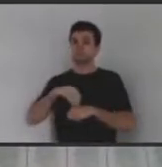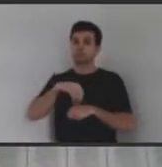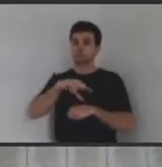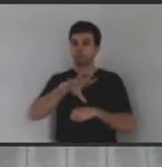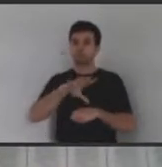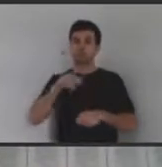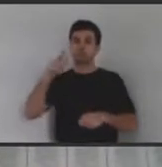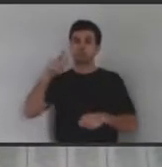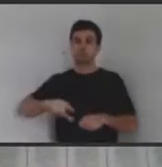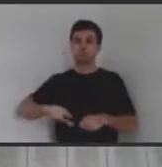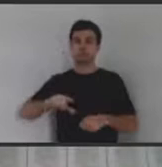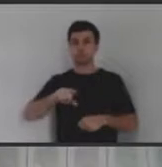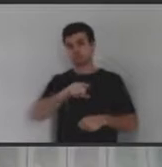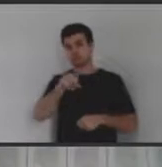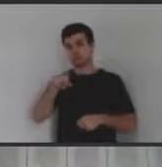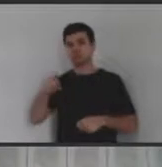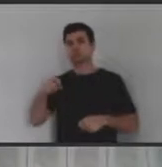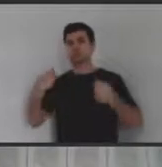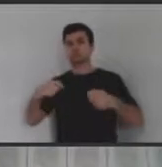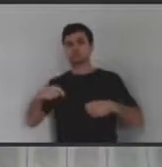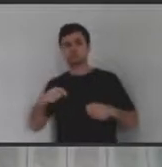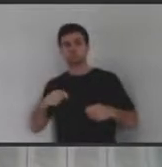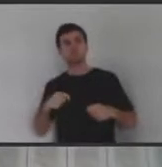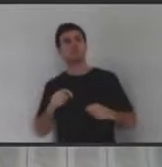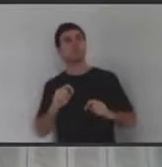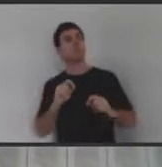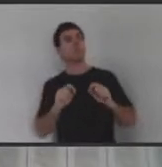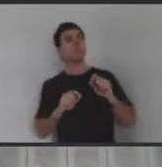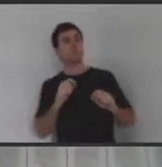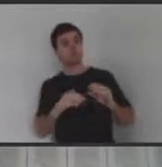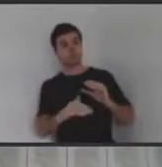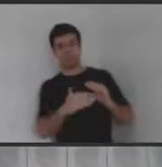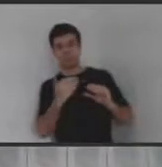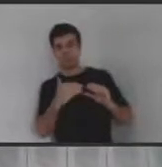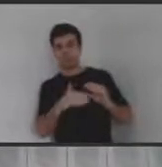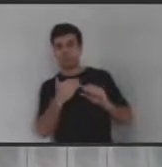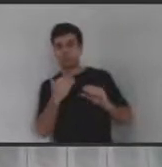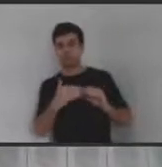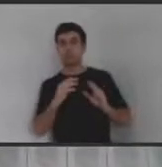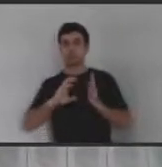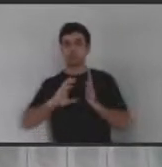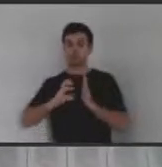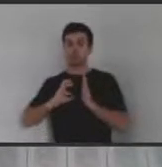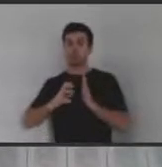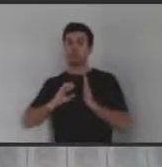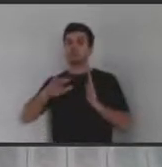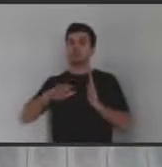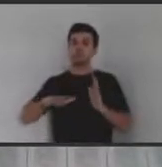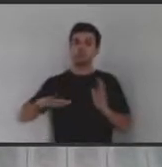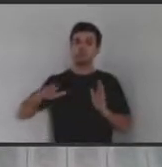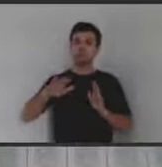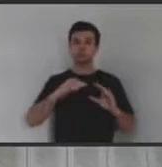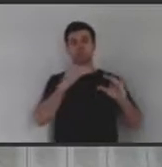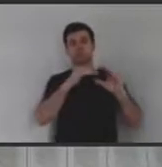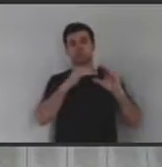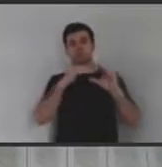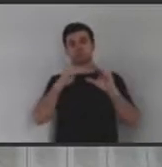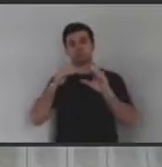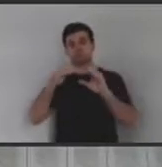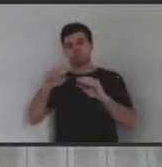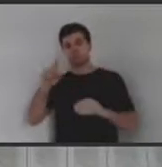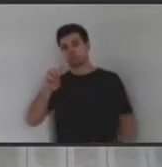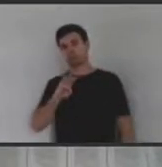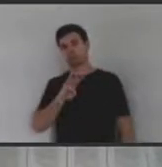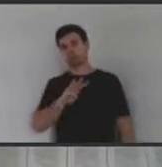promovendo-se as devidas notificações a serem encaminhadas por e-mail para todos os partidos políticos discriminados no site